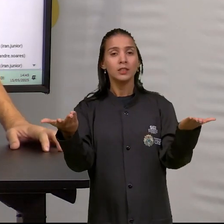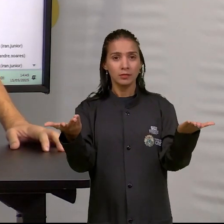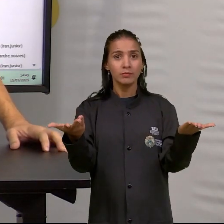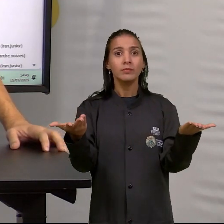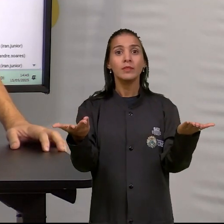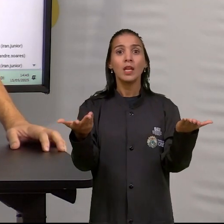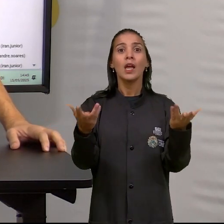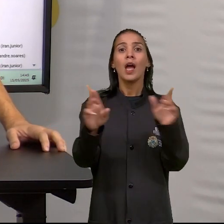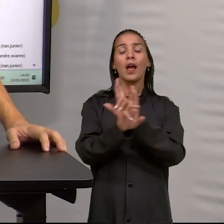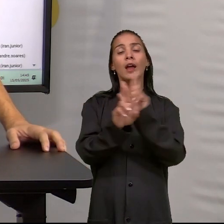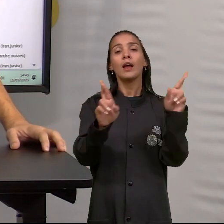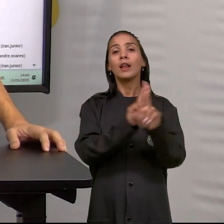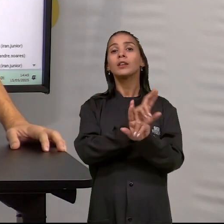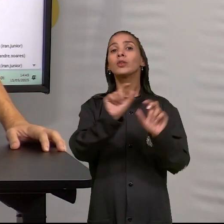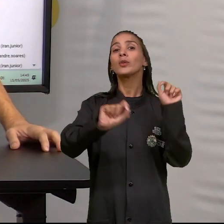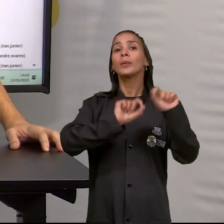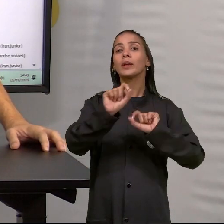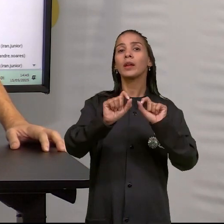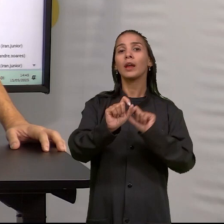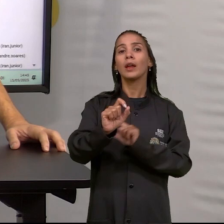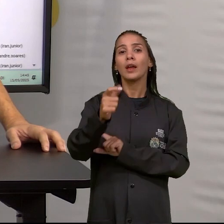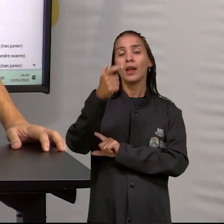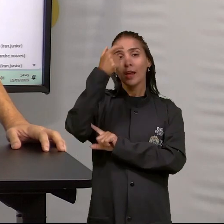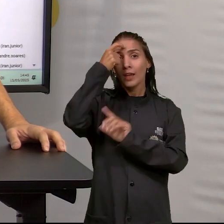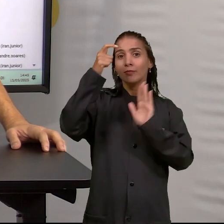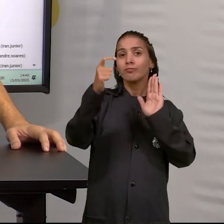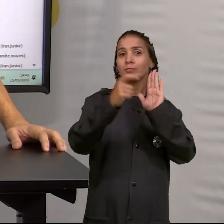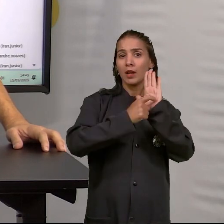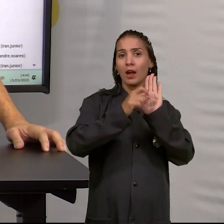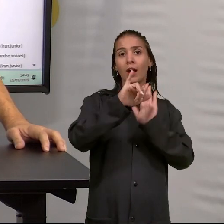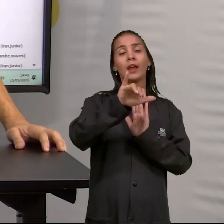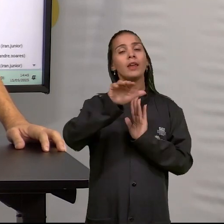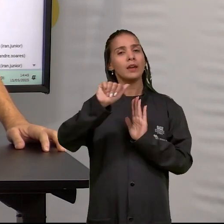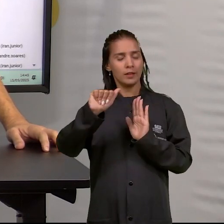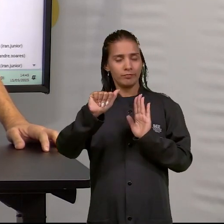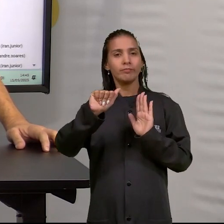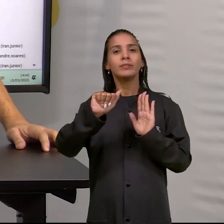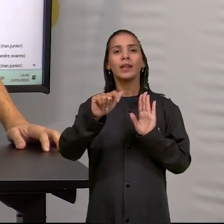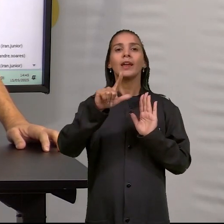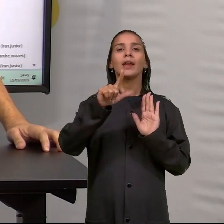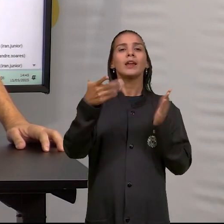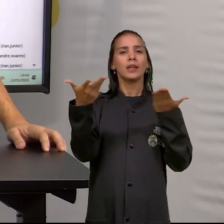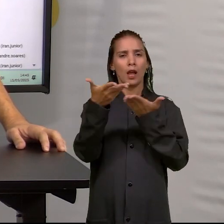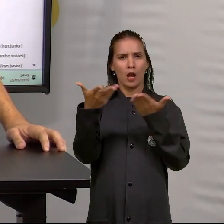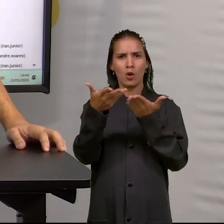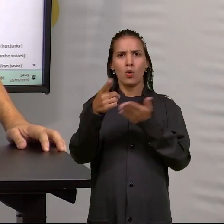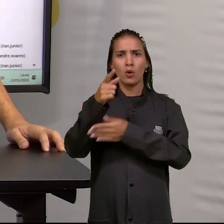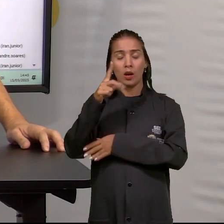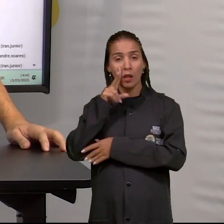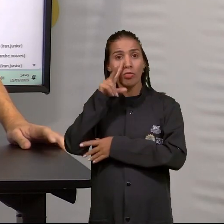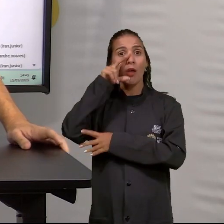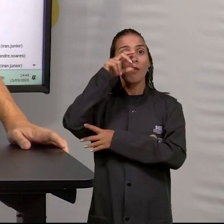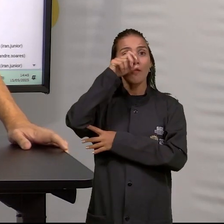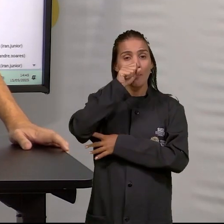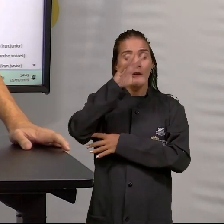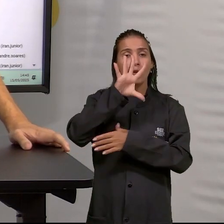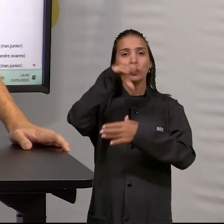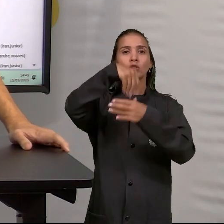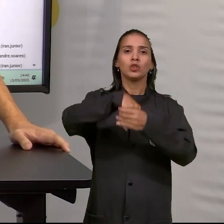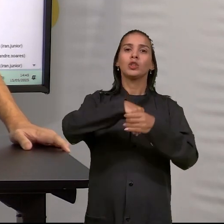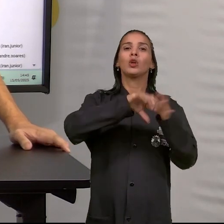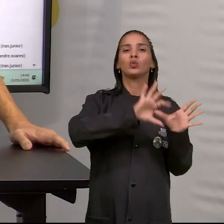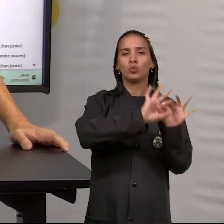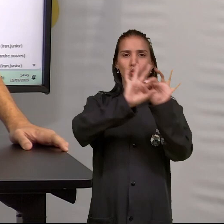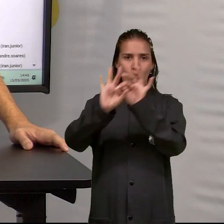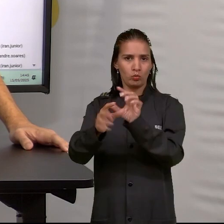a um pouco sobre a IA, né? A inteligência artificial que tem aí no mercado. Eu quero falar um pouco sobre isso com vocês e